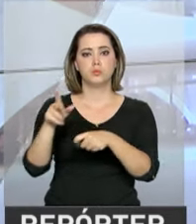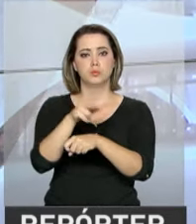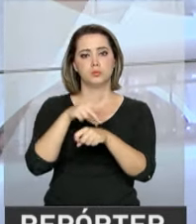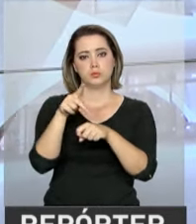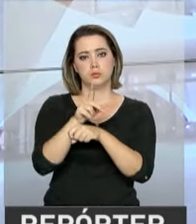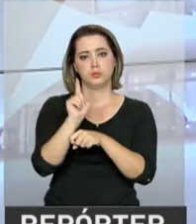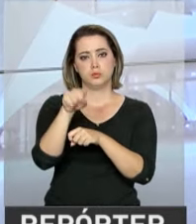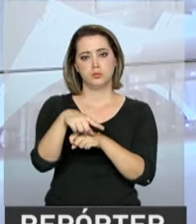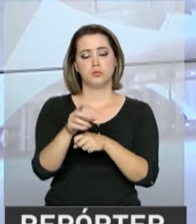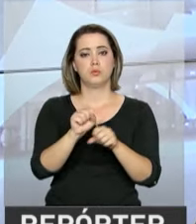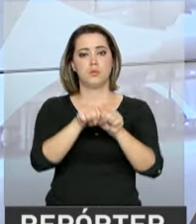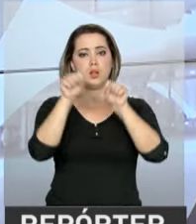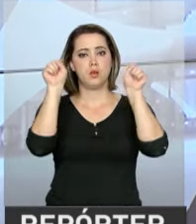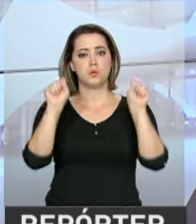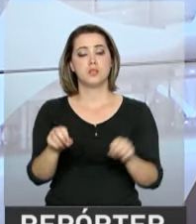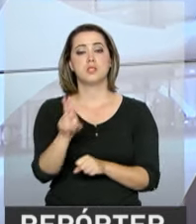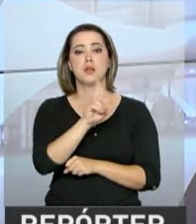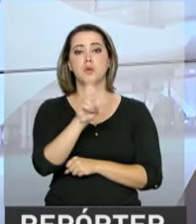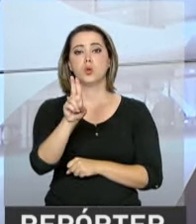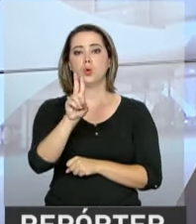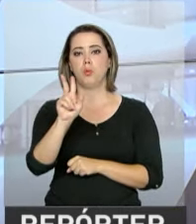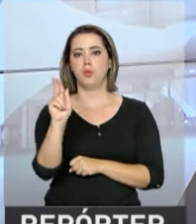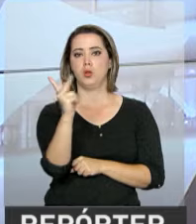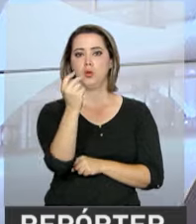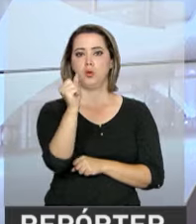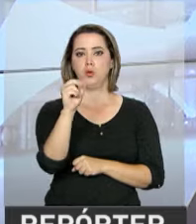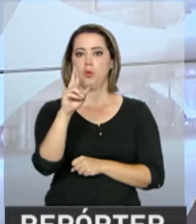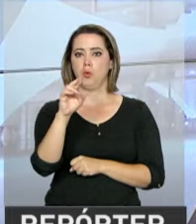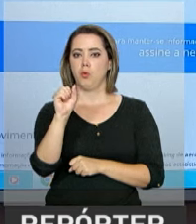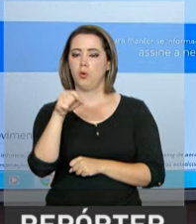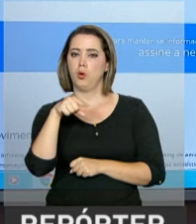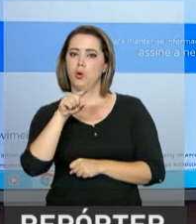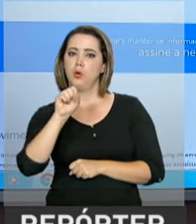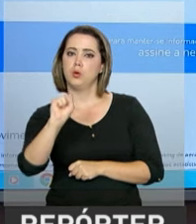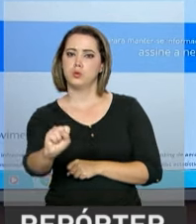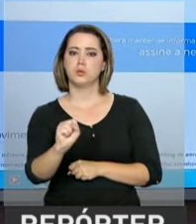país. É o sistema Horus, inédito no país.